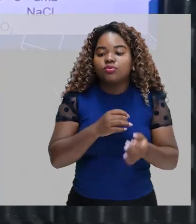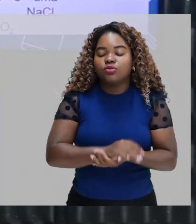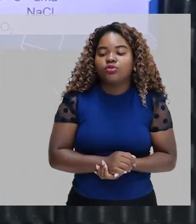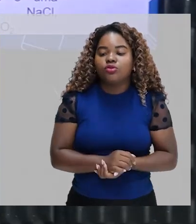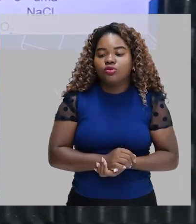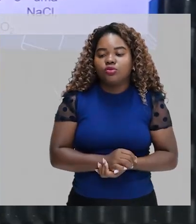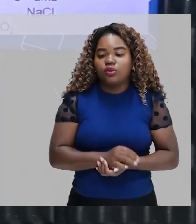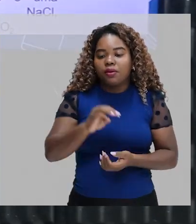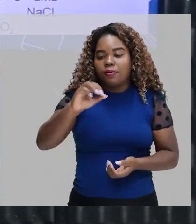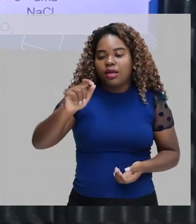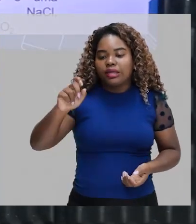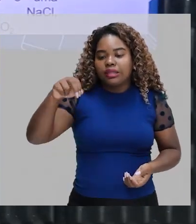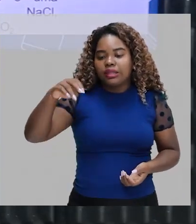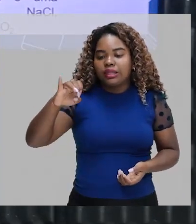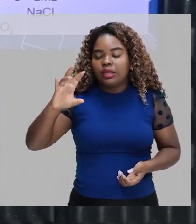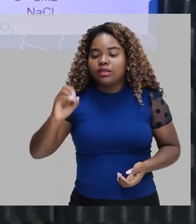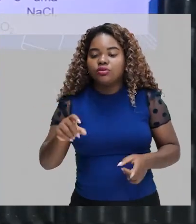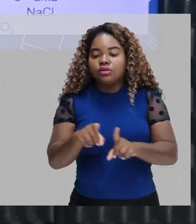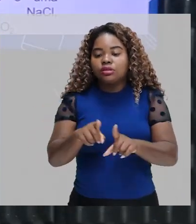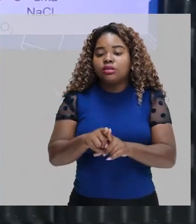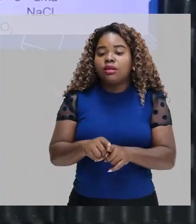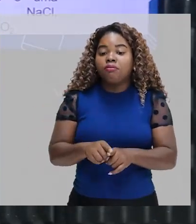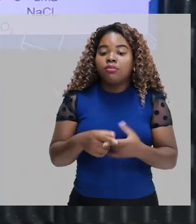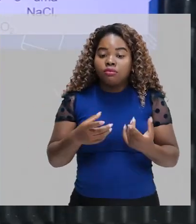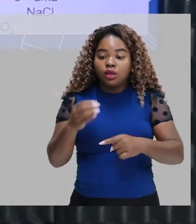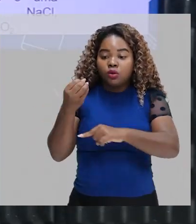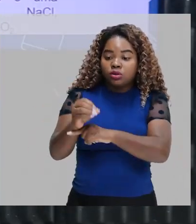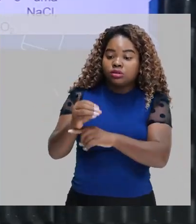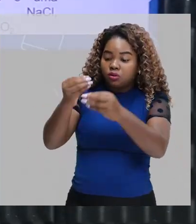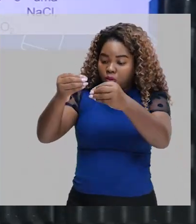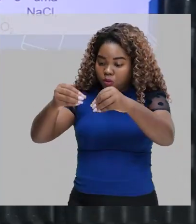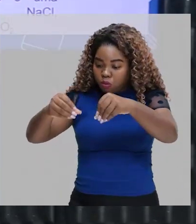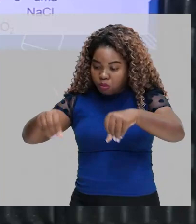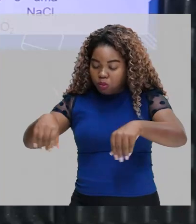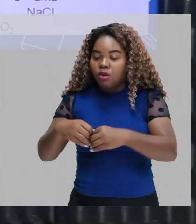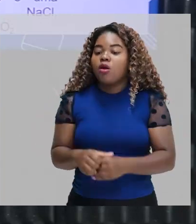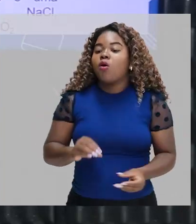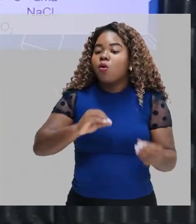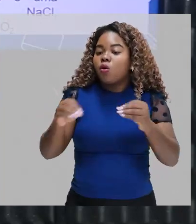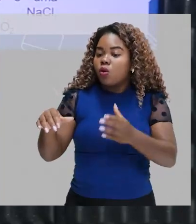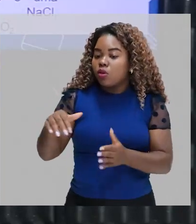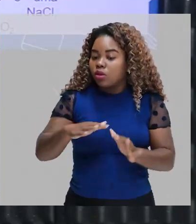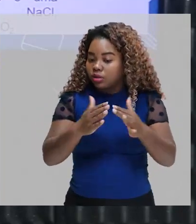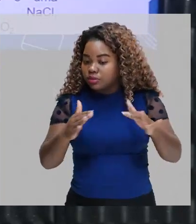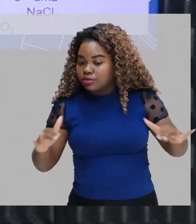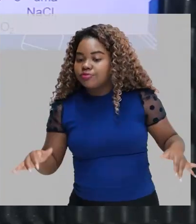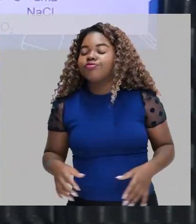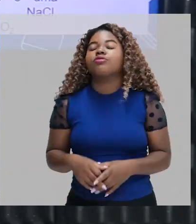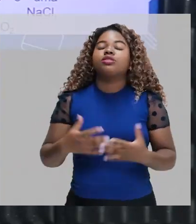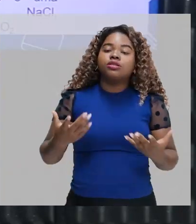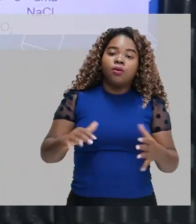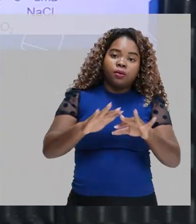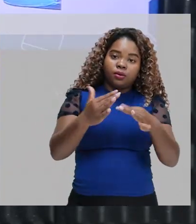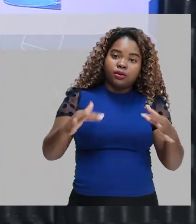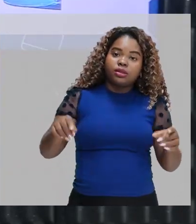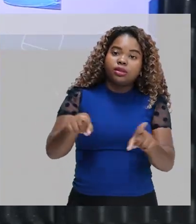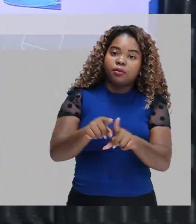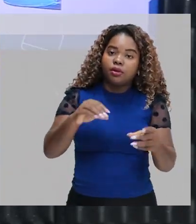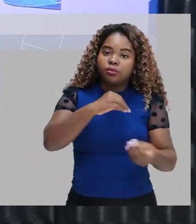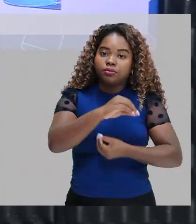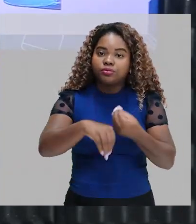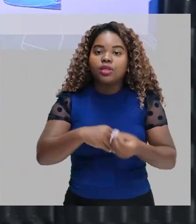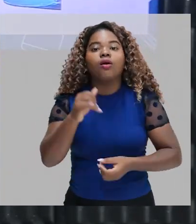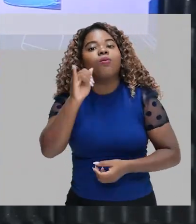gás oxigênio dissolvido. Então, a água do mar, a água dos oceanos, também é uma mistura, é